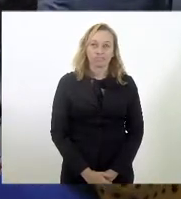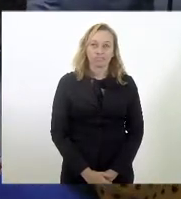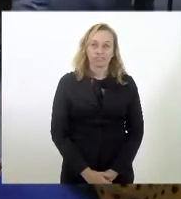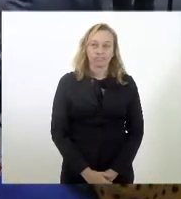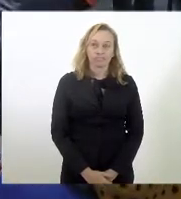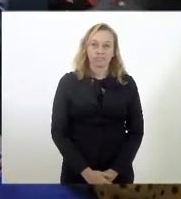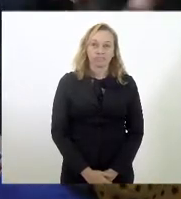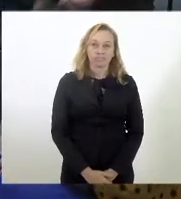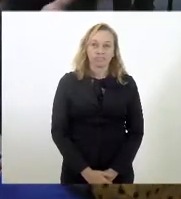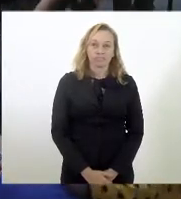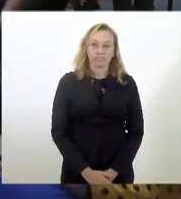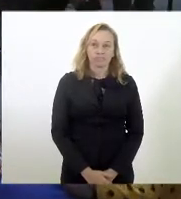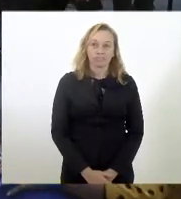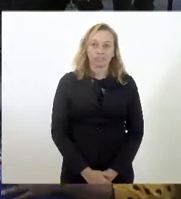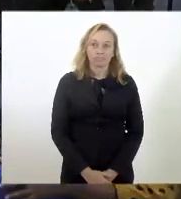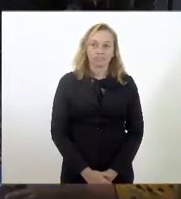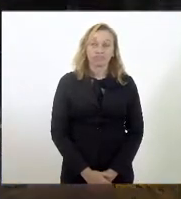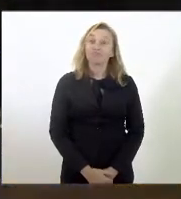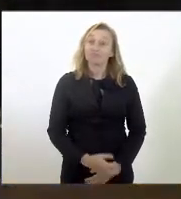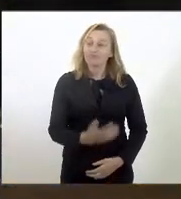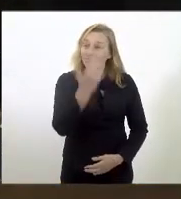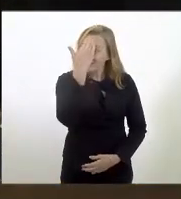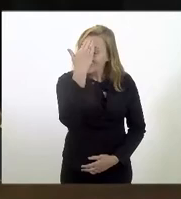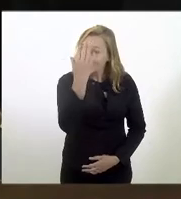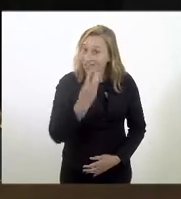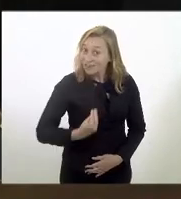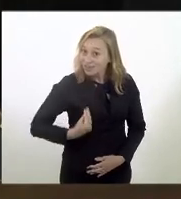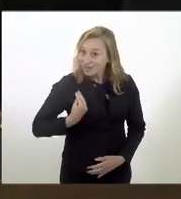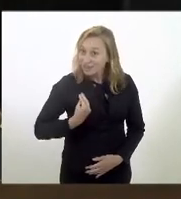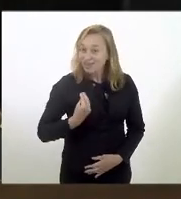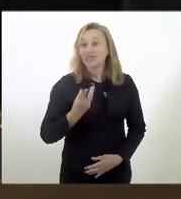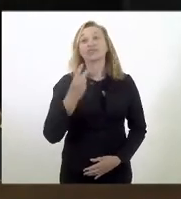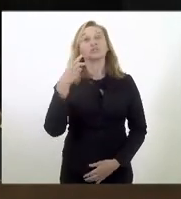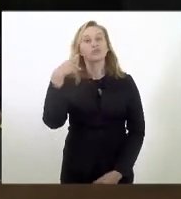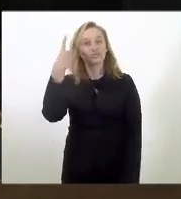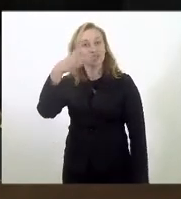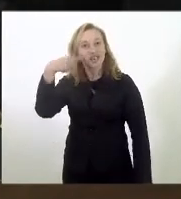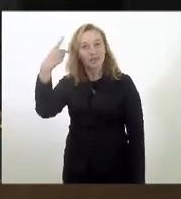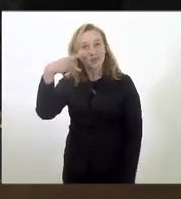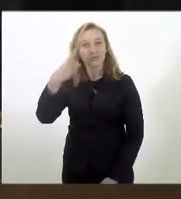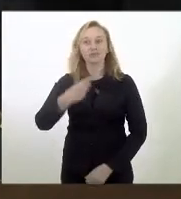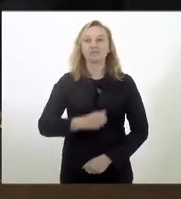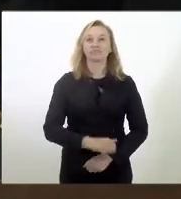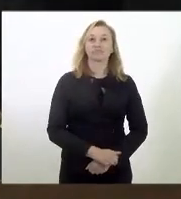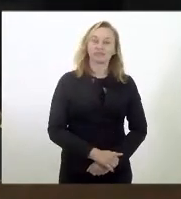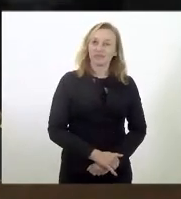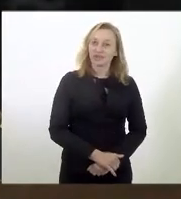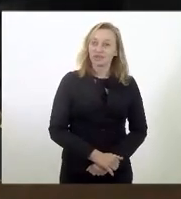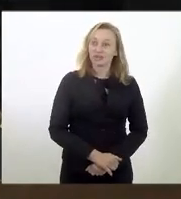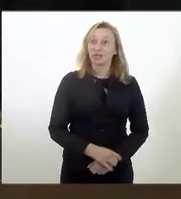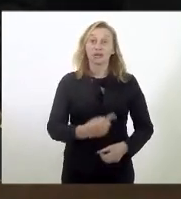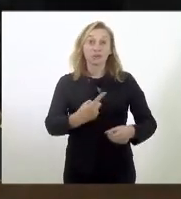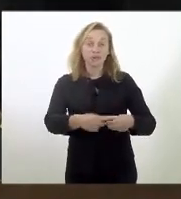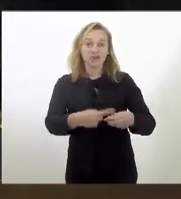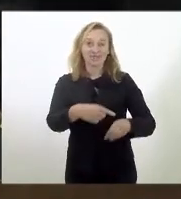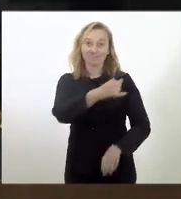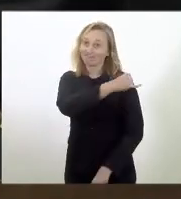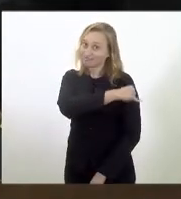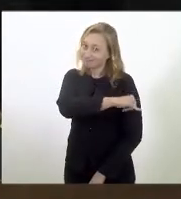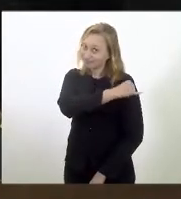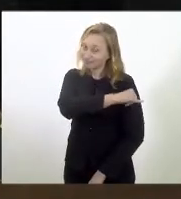Vive. Quero agradecer a presença dos vereadores do município do Rio de